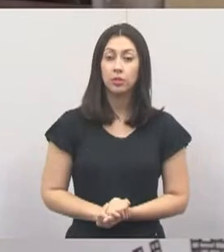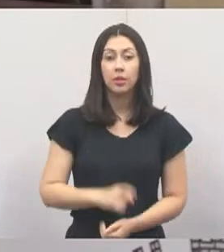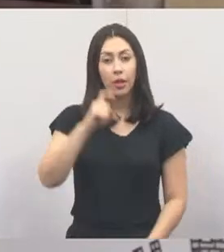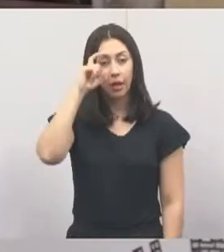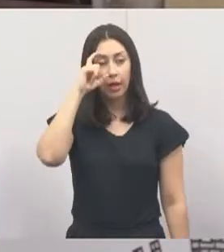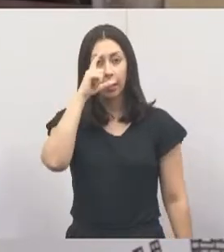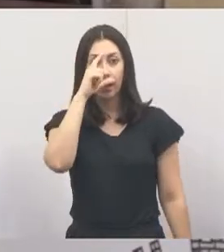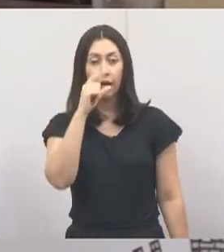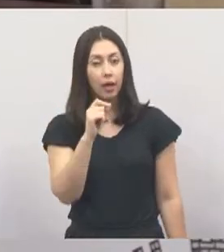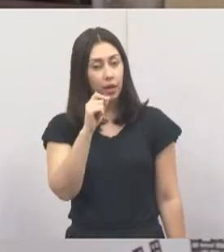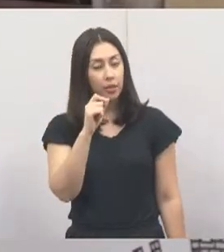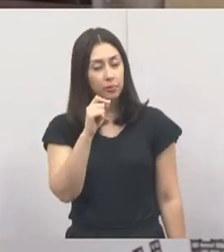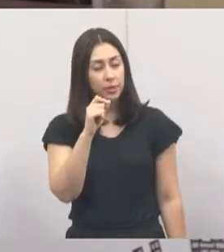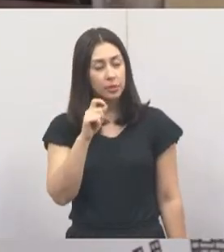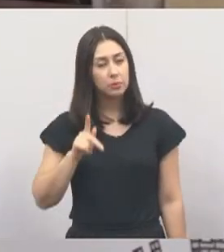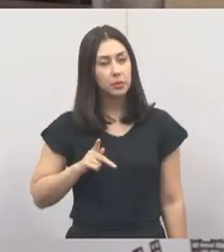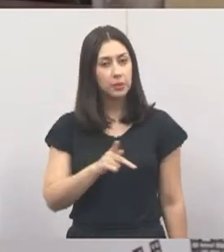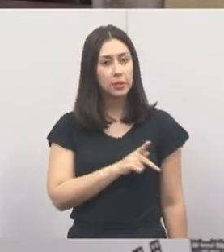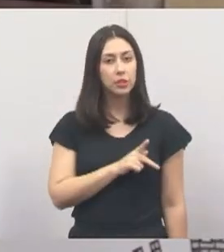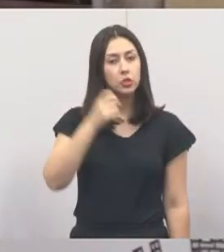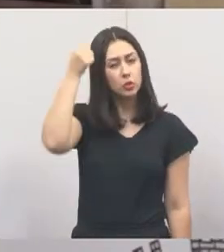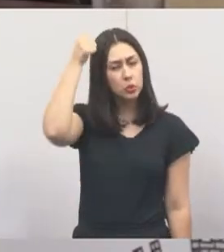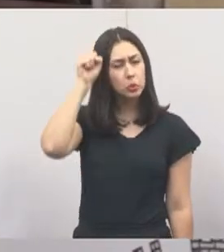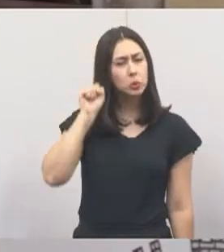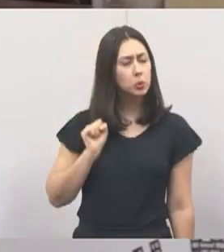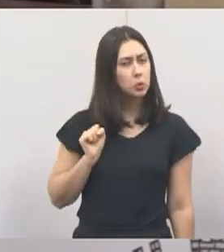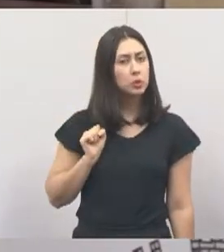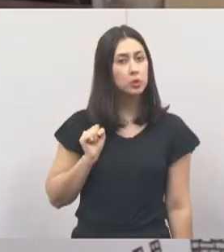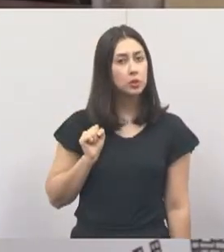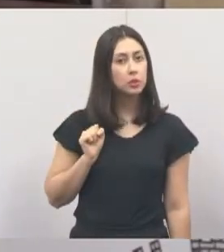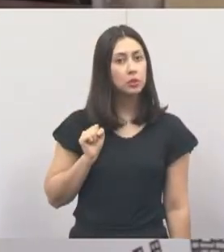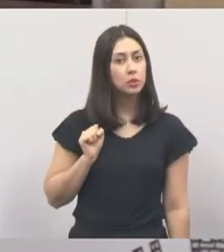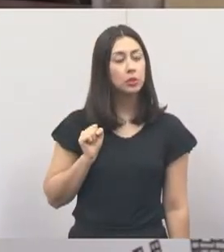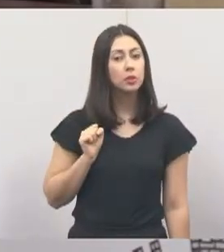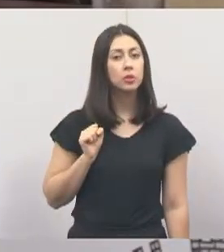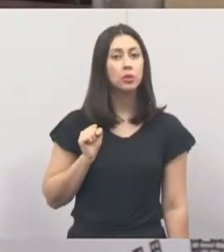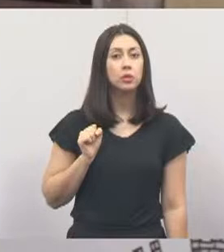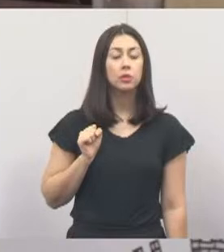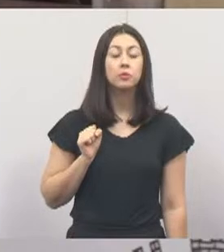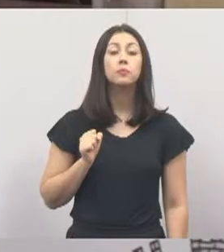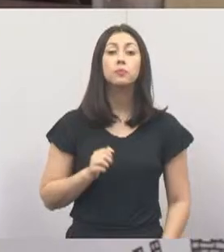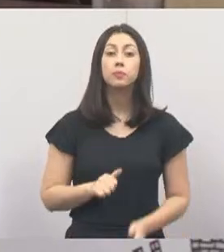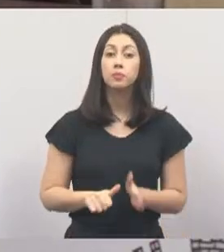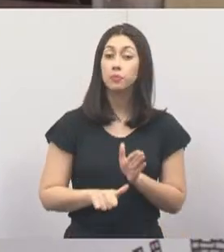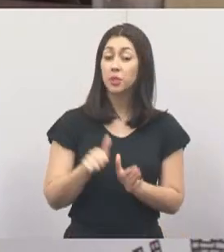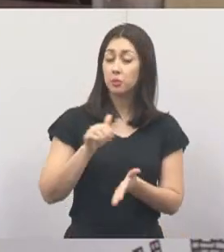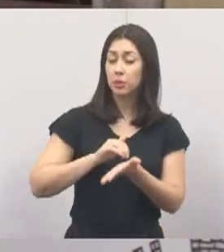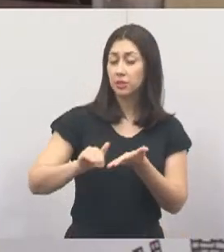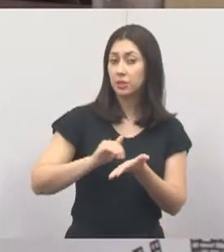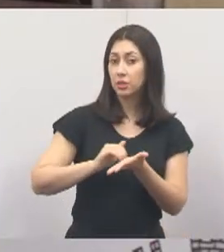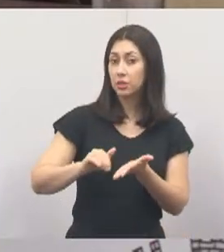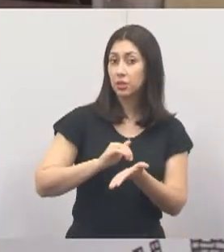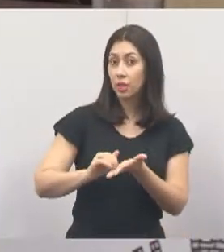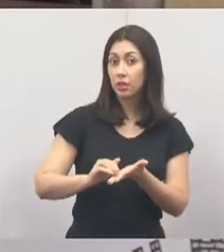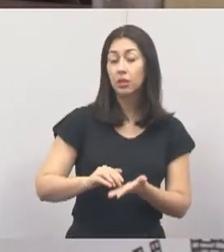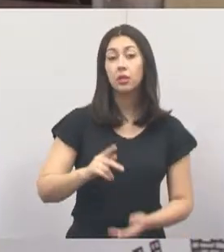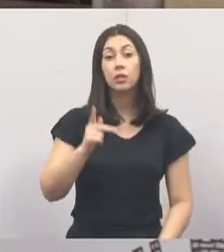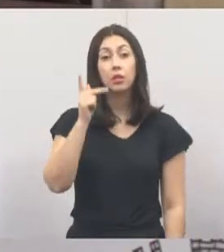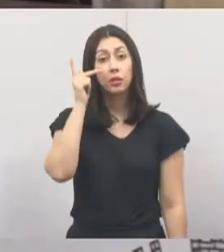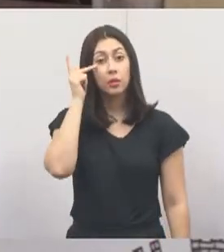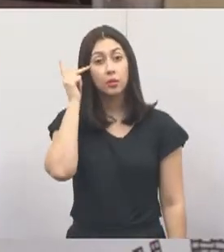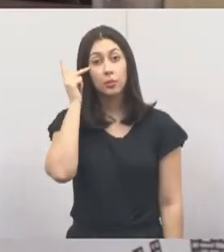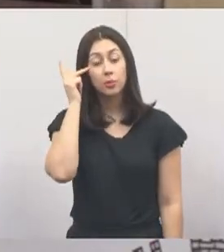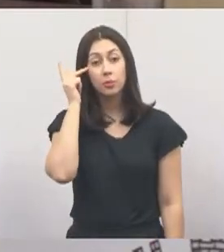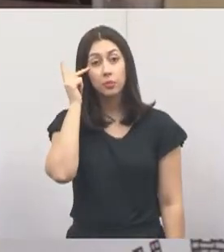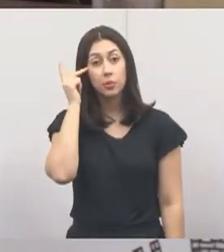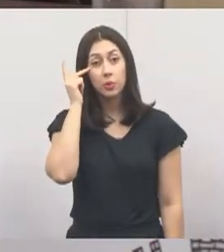Abner Rodrigues de Moraes Rosa, presidente, Sônia Regina Gonçalves, Sônia Patas da Amizade, primeira secretária, Paulo Luiz